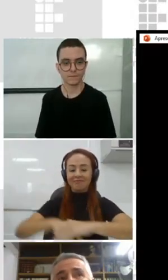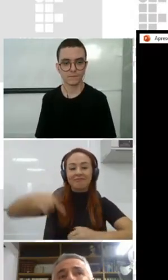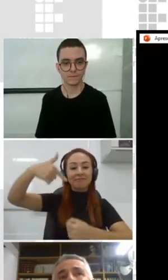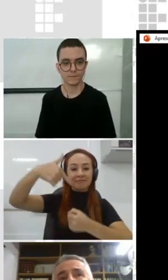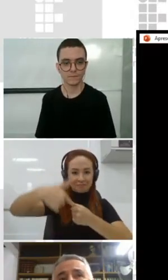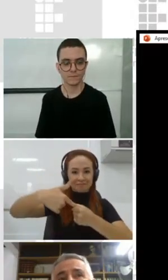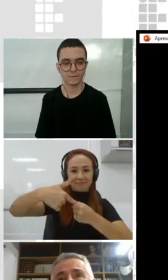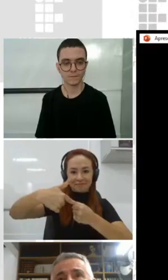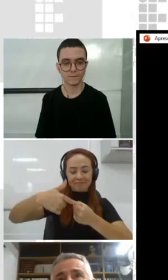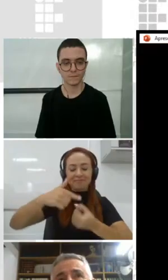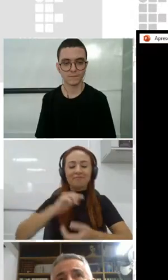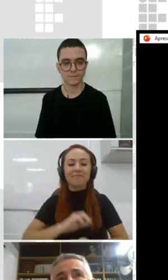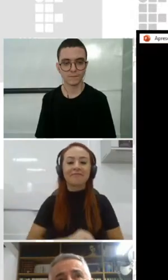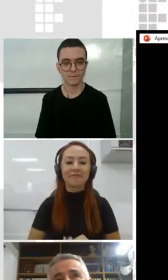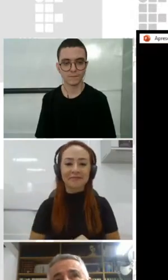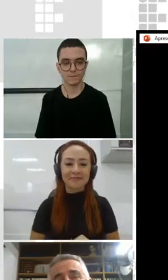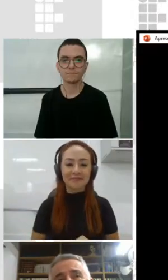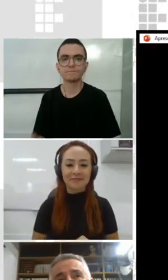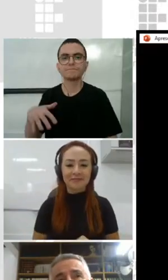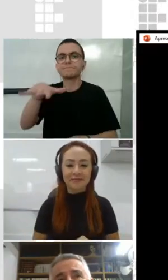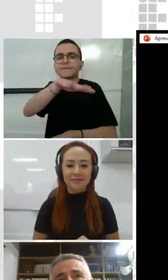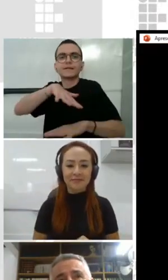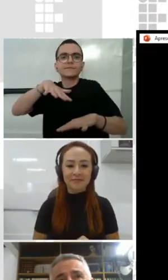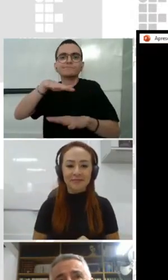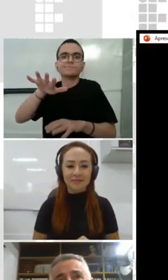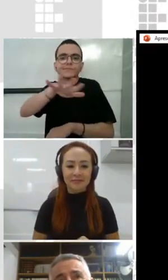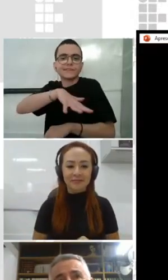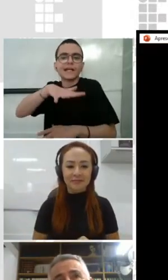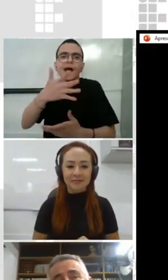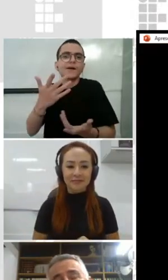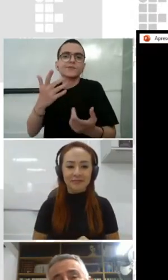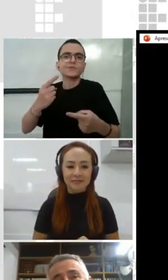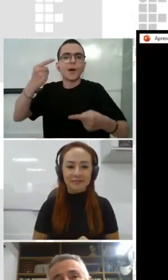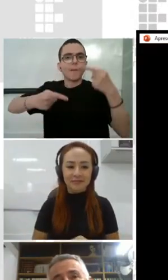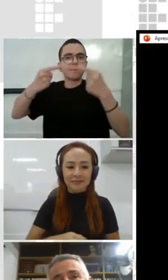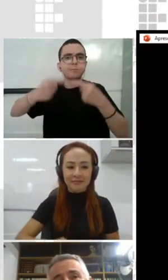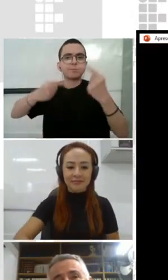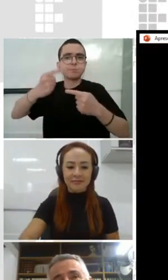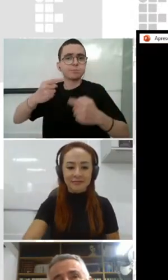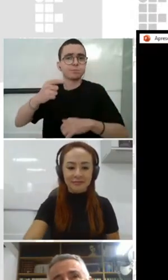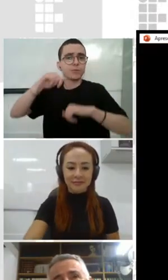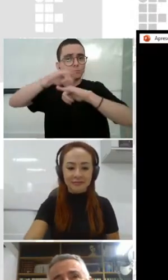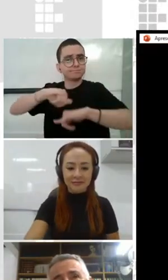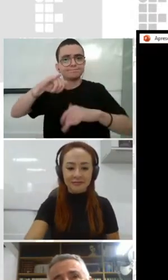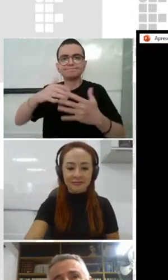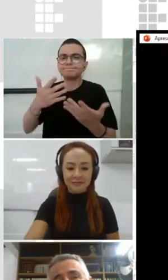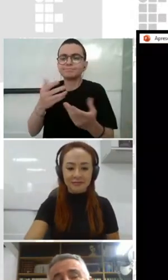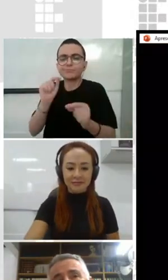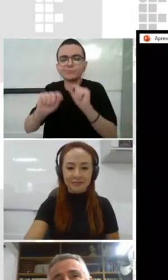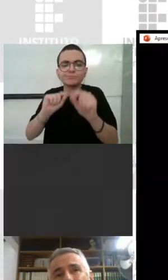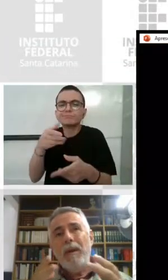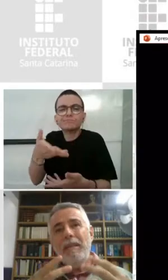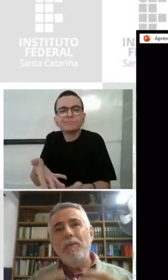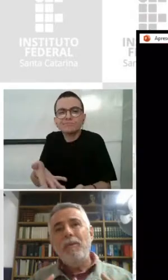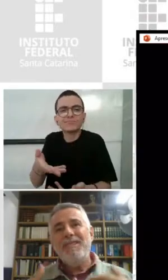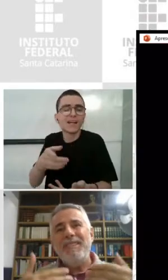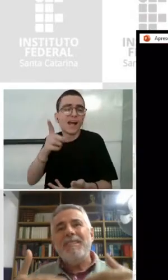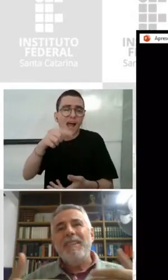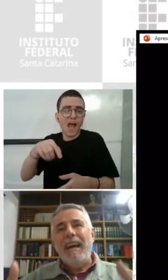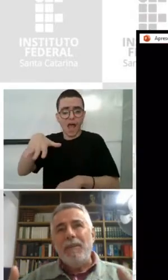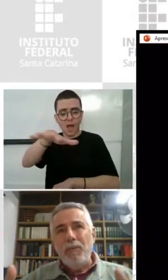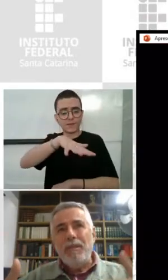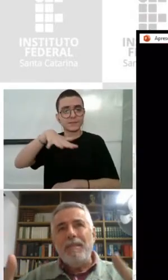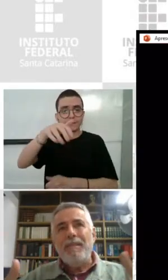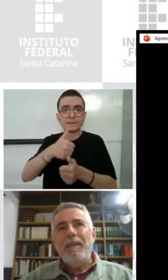cenário de políticas declaradas. Né? O que é o cenário de políticas declaradas? É o cenário de acordo com aquilo que